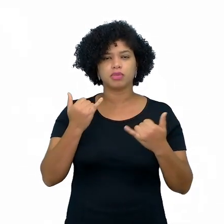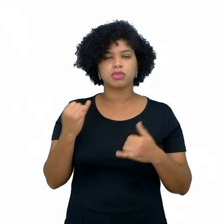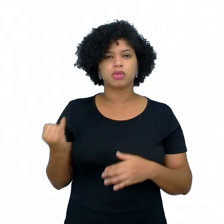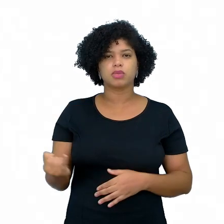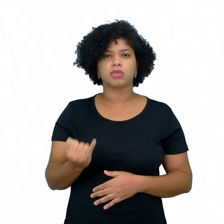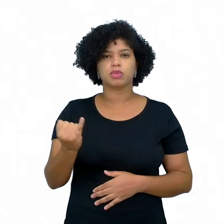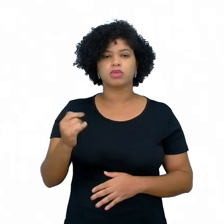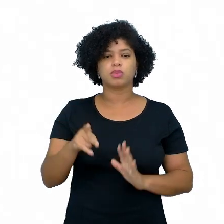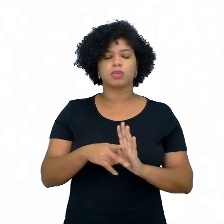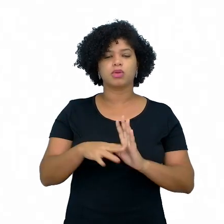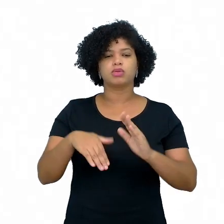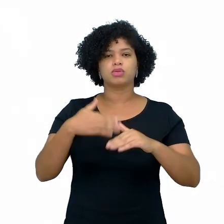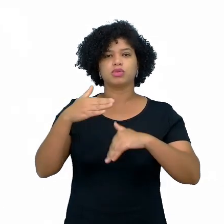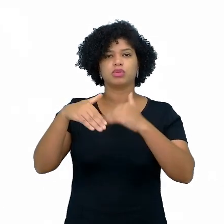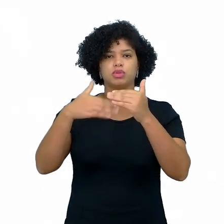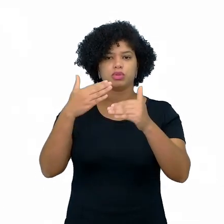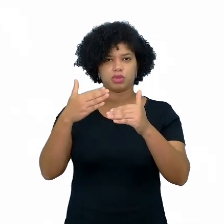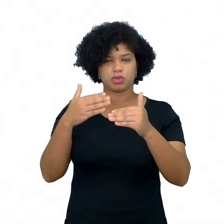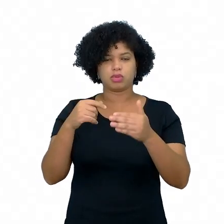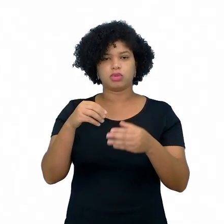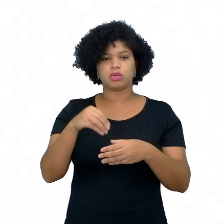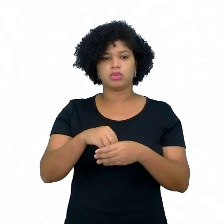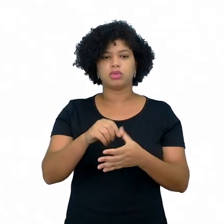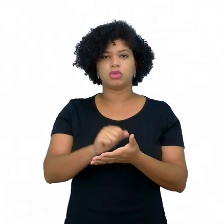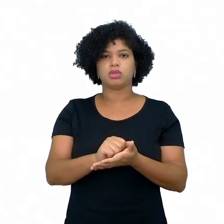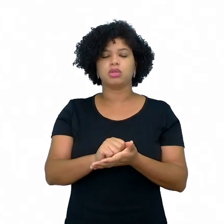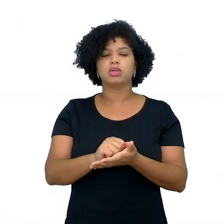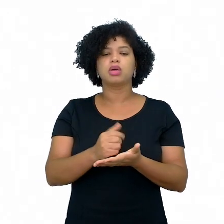para o seu desenvolvimento na aula,